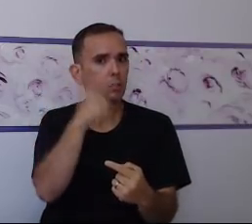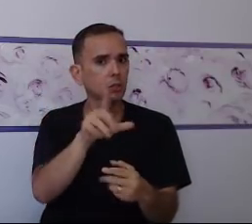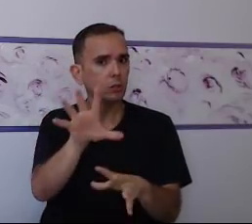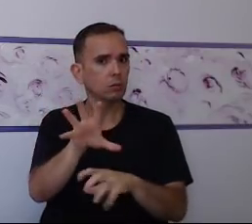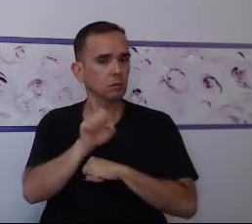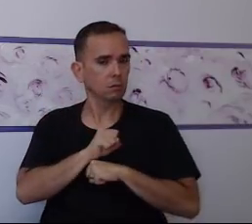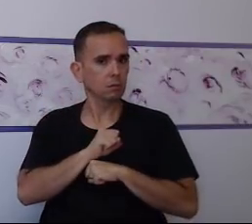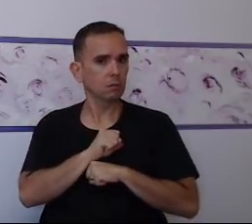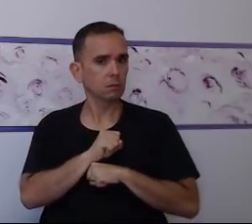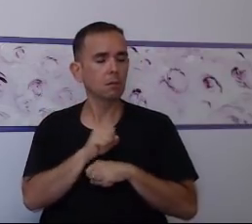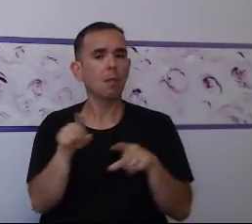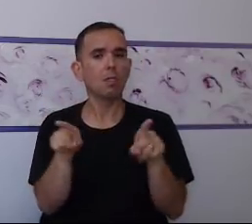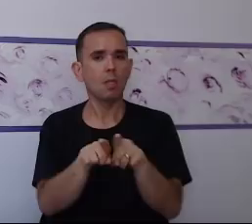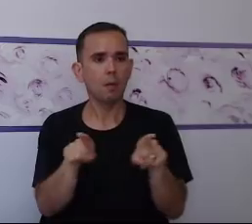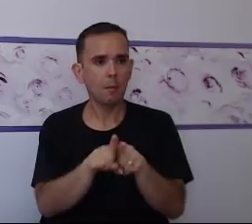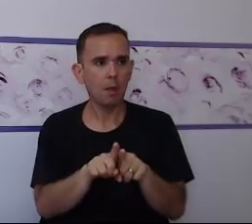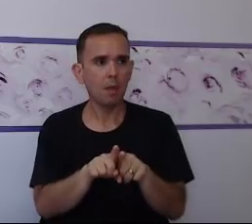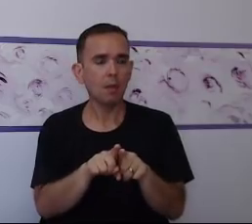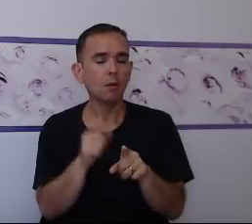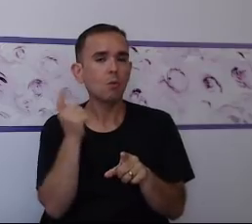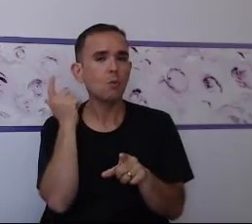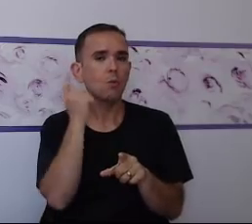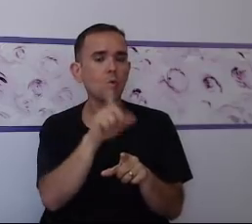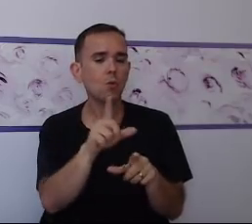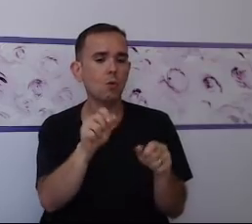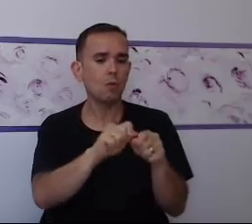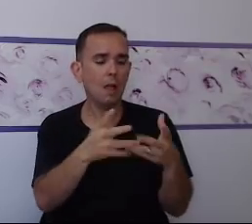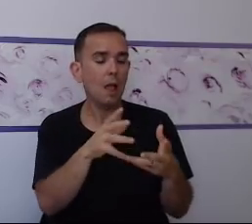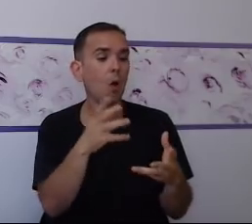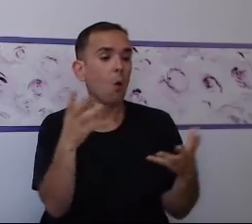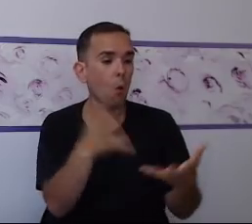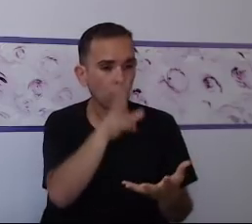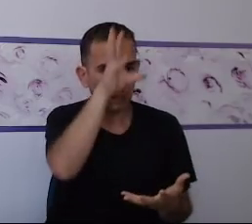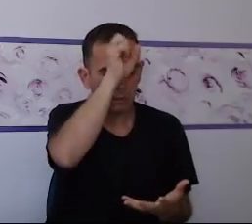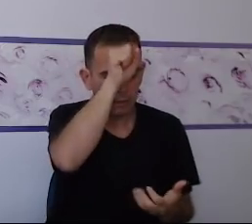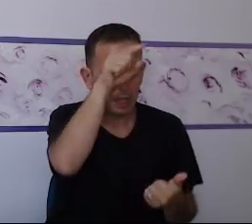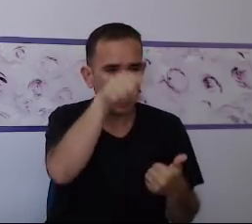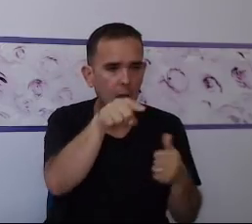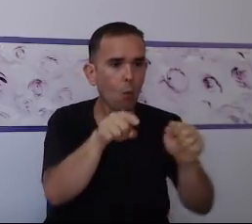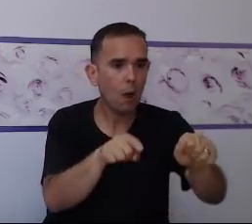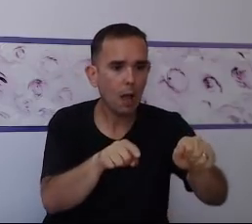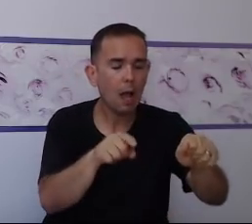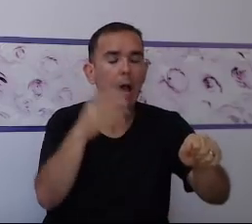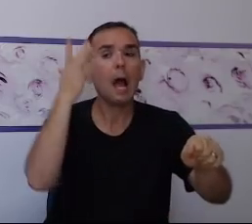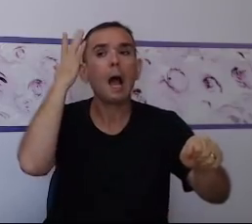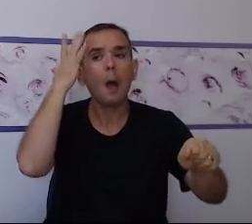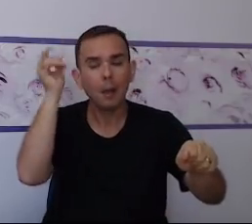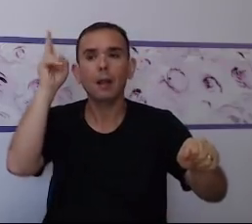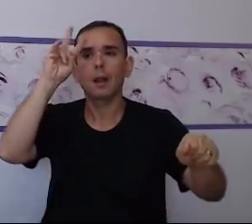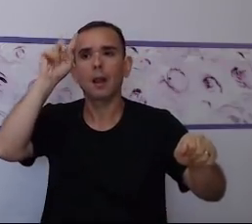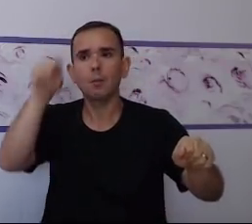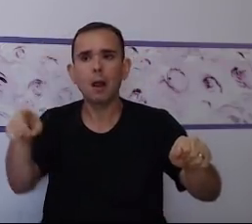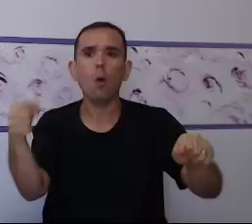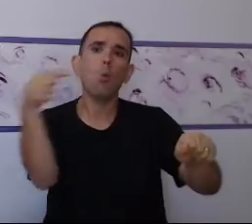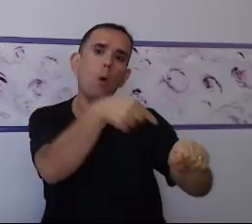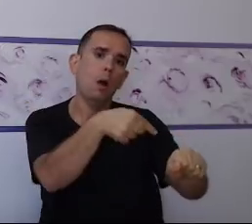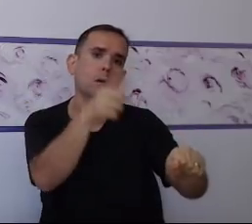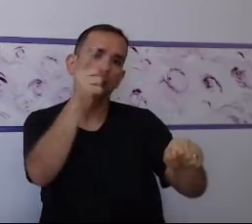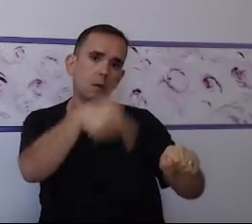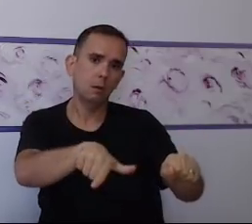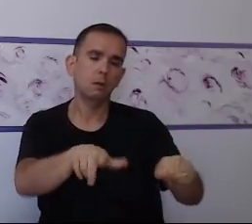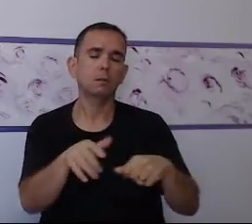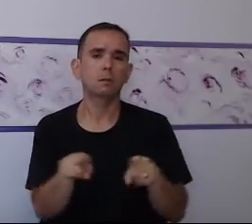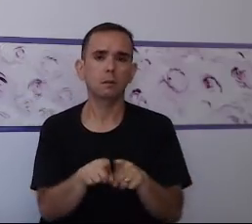né, fazer a aquisição dela. Hoje aprendeu o A, amanhã lembrar o A. Então, sempre está retomando, fazer essa